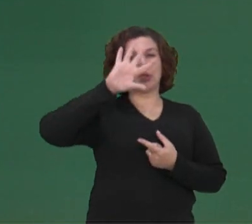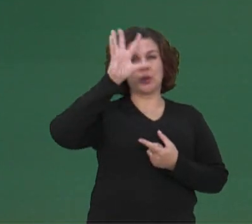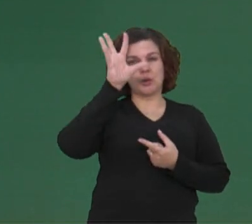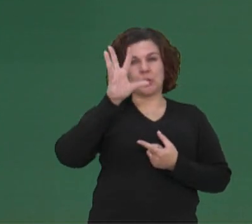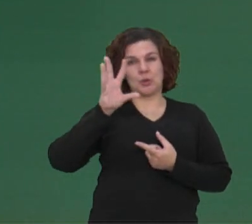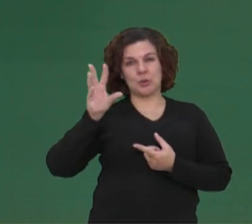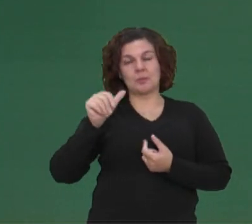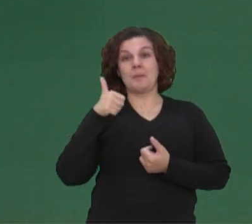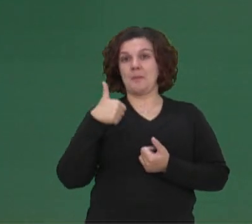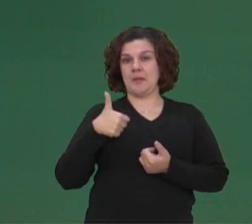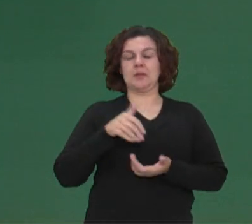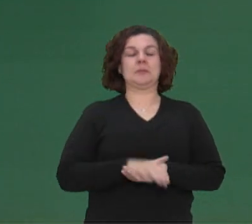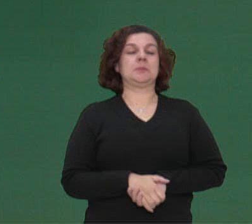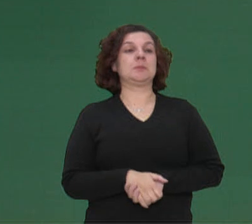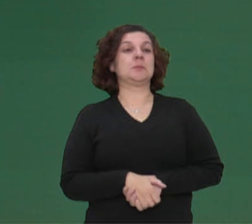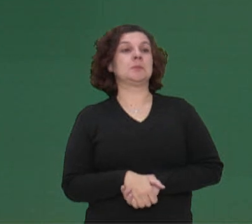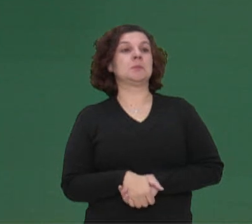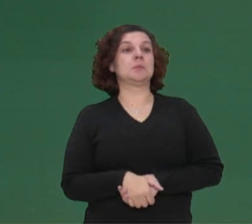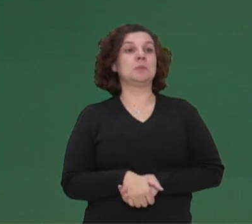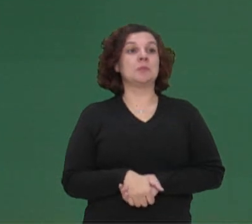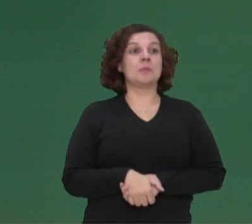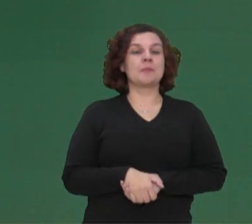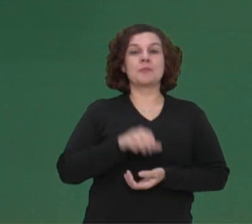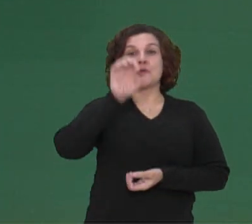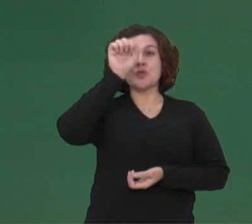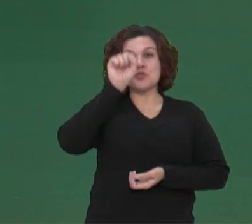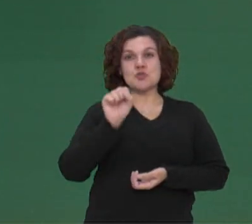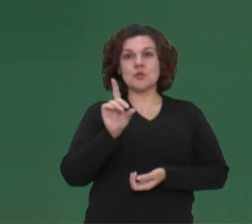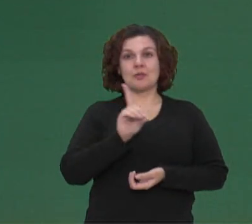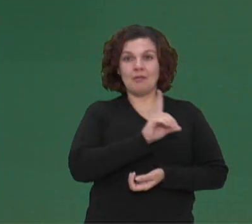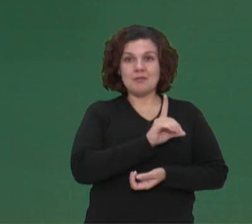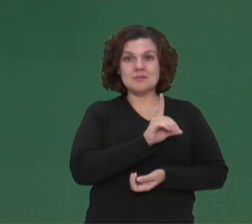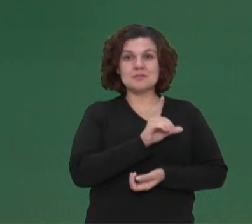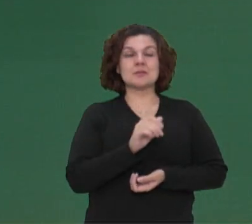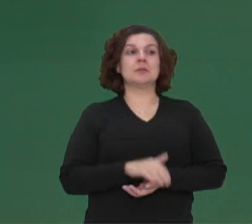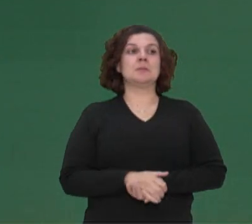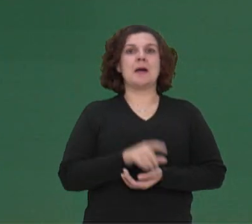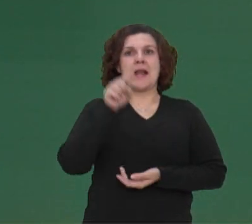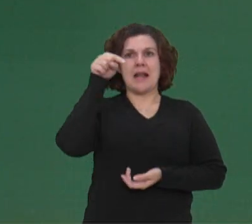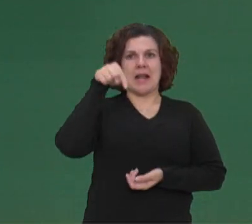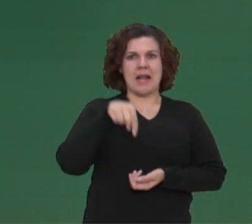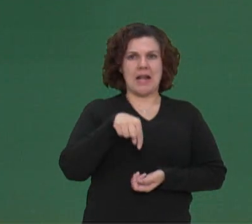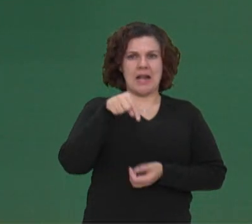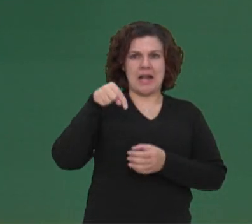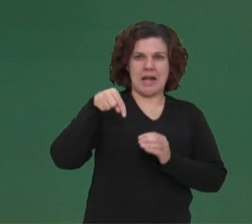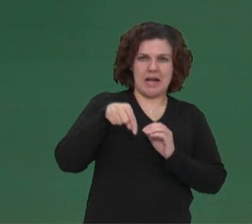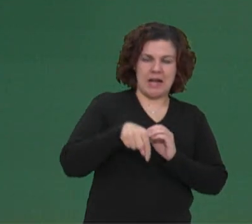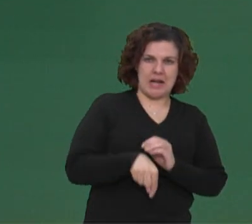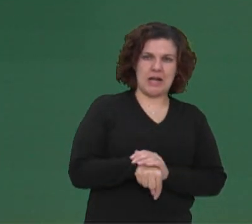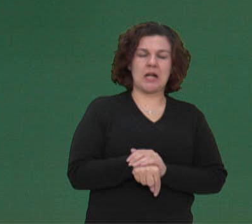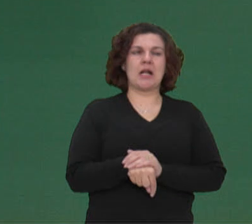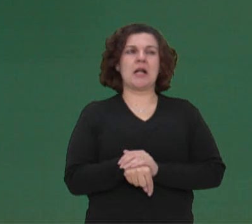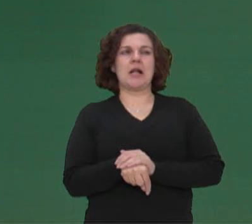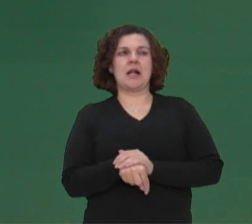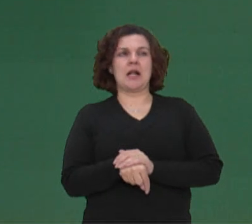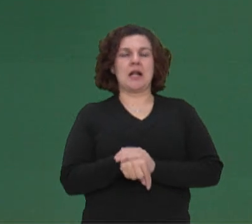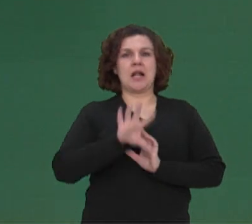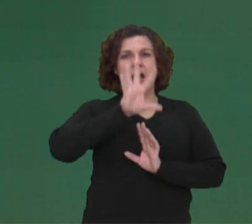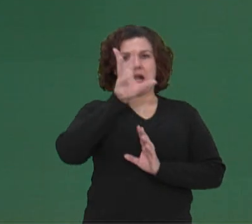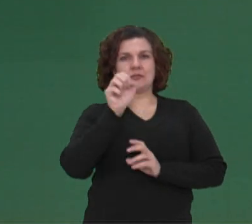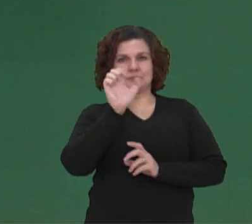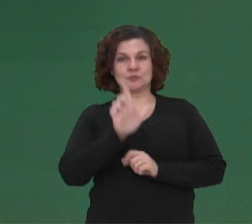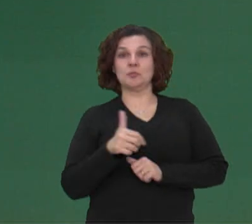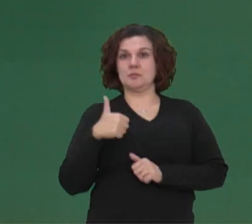ali do norte. Beleza, certo. Sudeste africano lá embaixo, Sudeste, África do Sul,